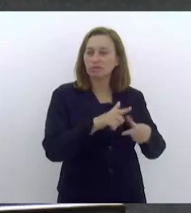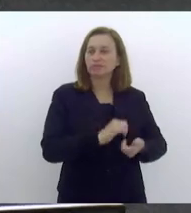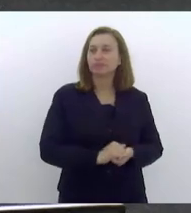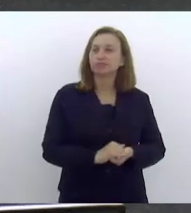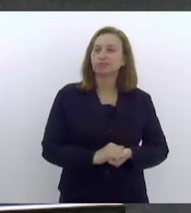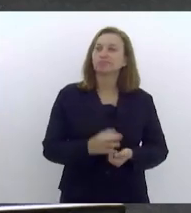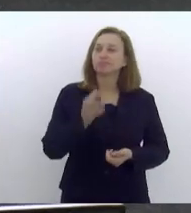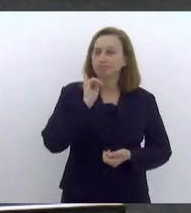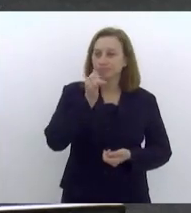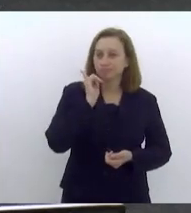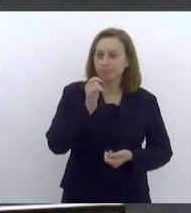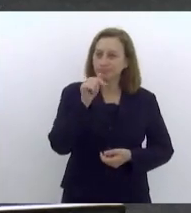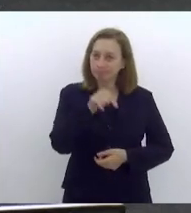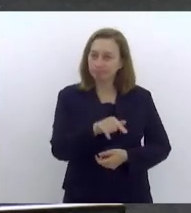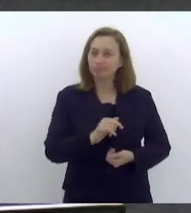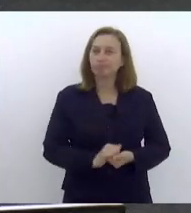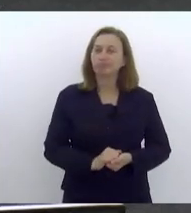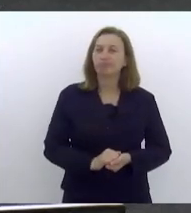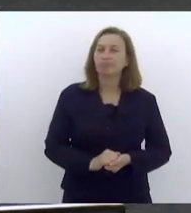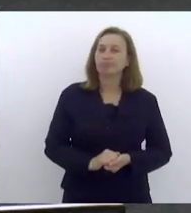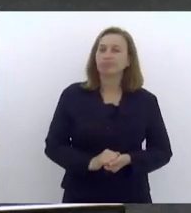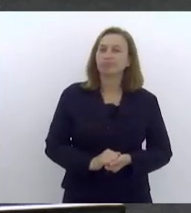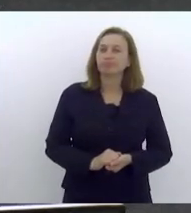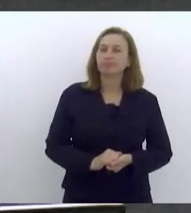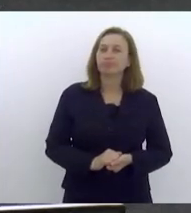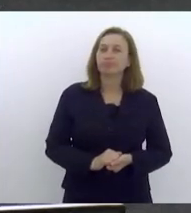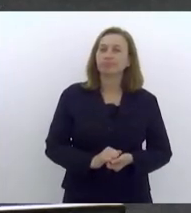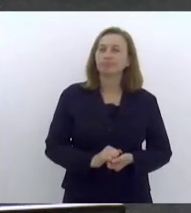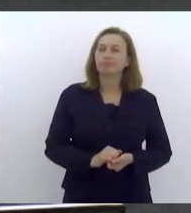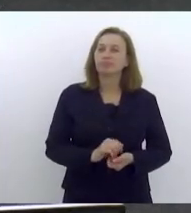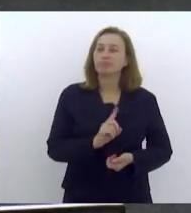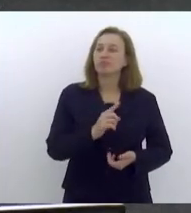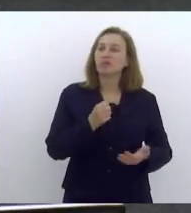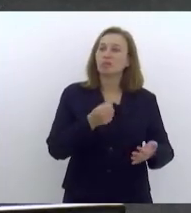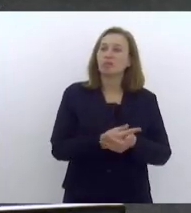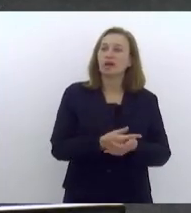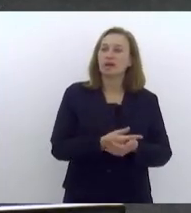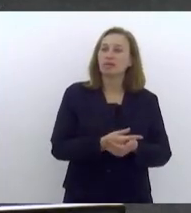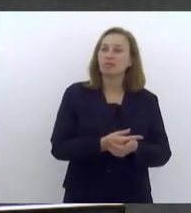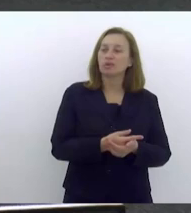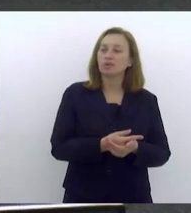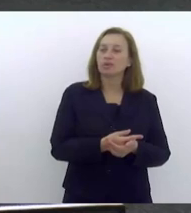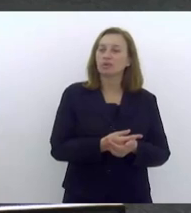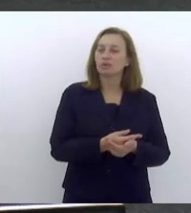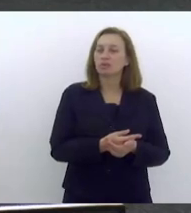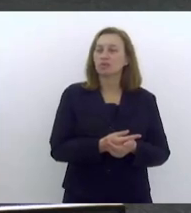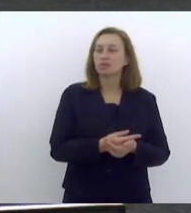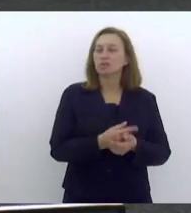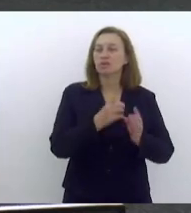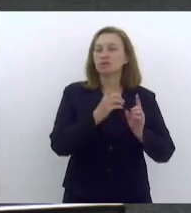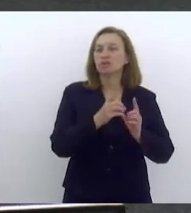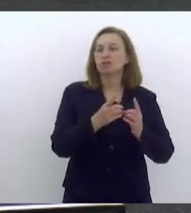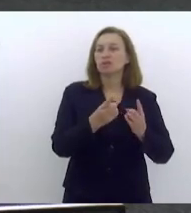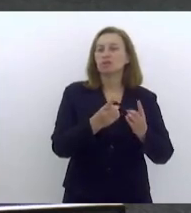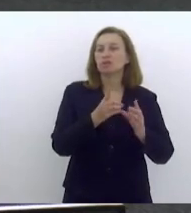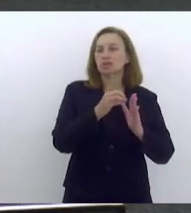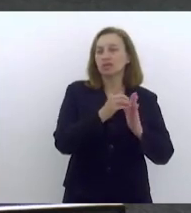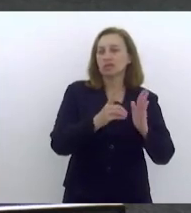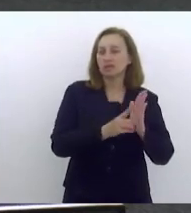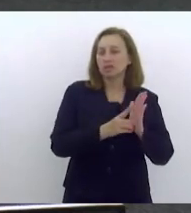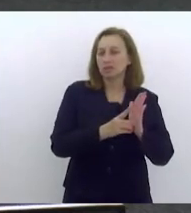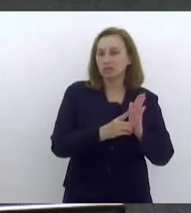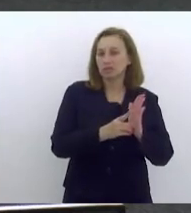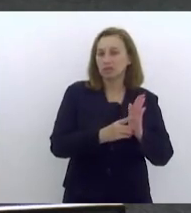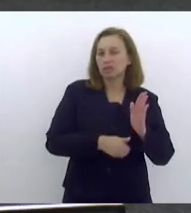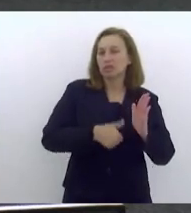como relato aqui, né, a isenção de pagamento de taxas do Departamento de Trânsito do Estado do Rio de Janeiro, DETRAN, para aquisição